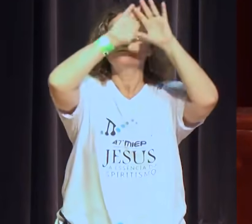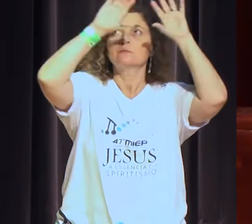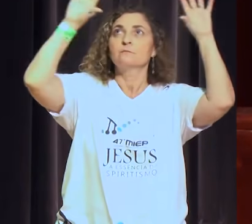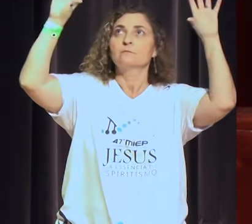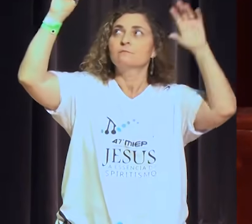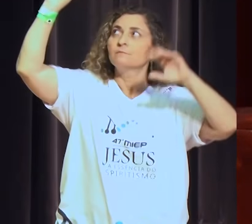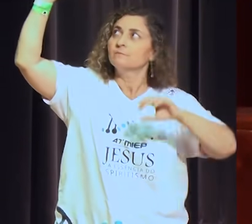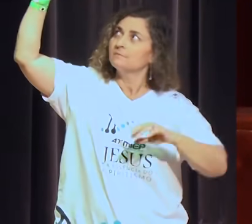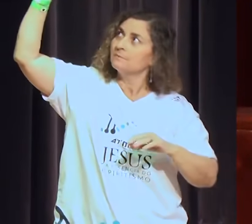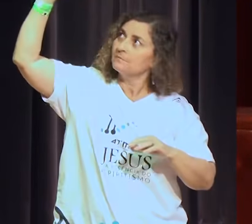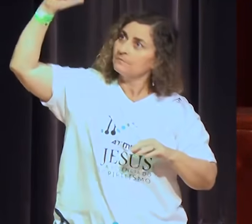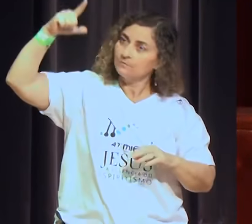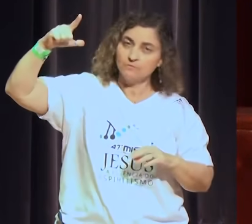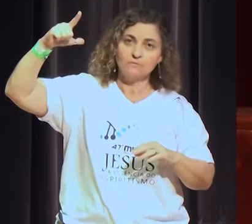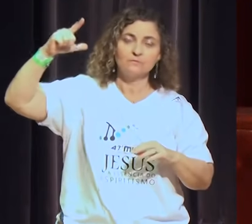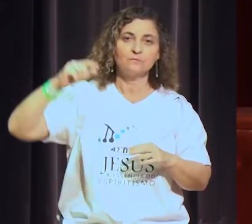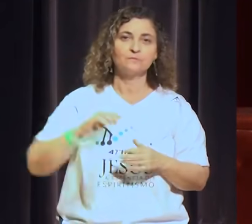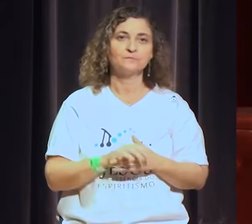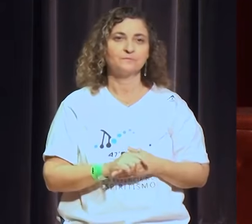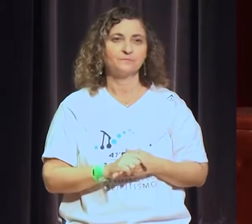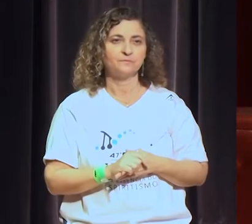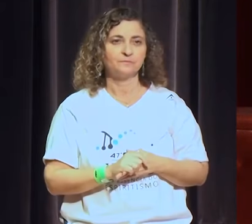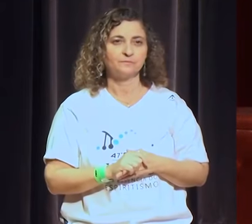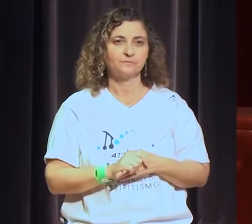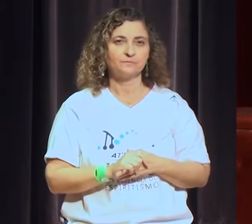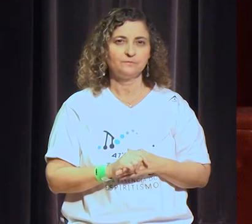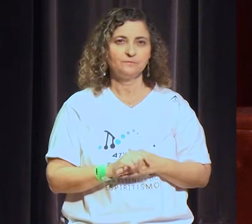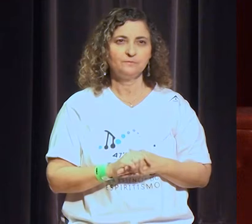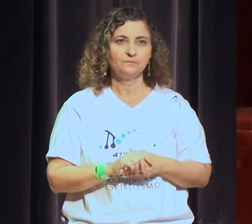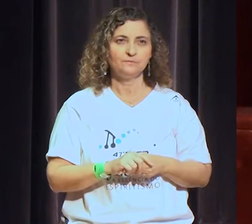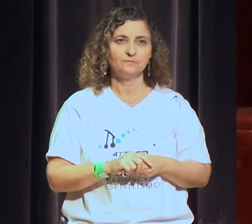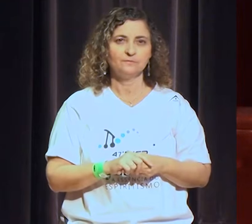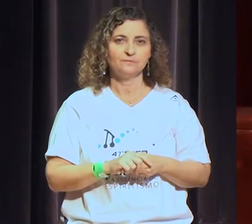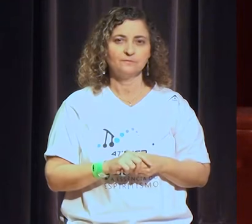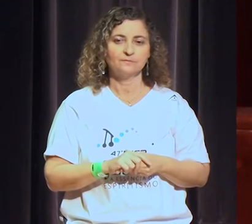É areia, céu, sol.